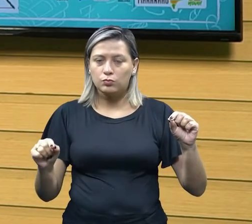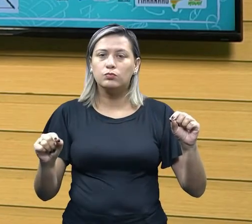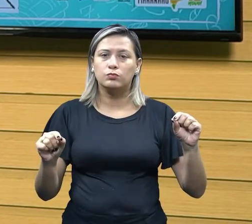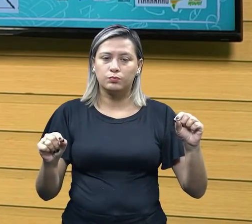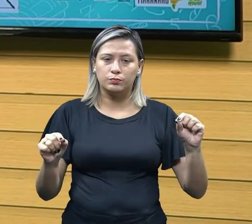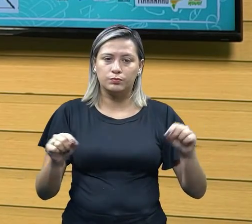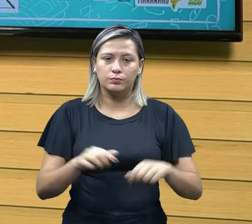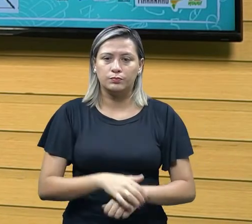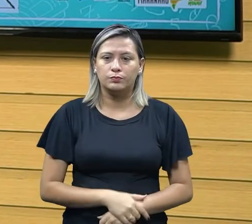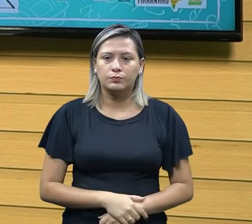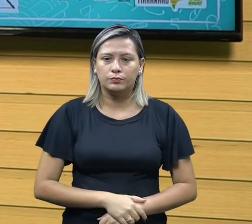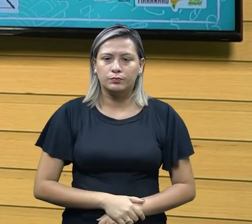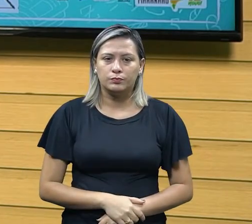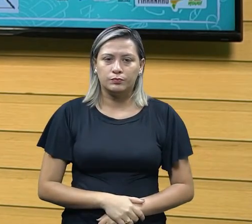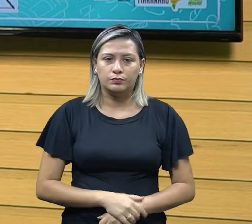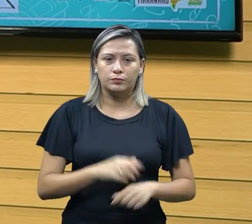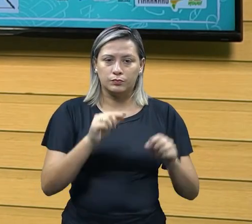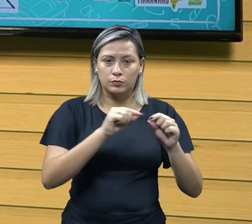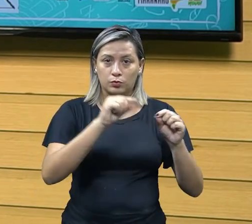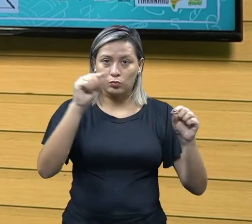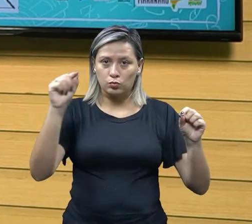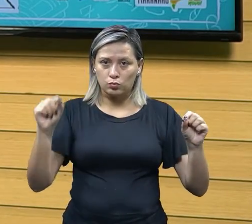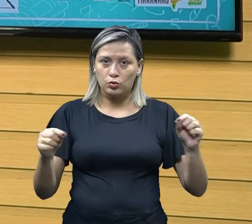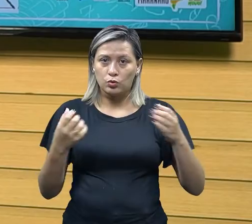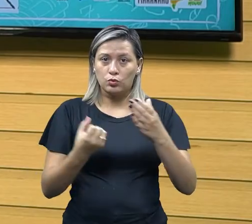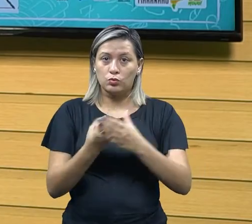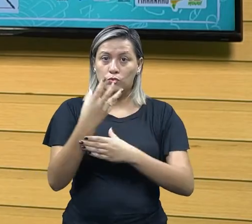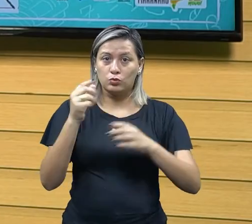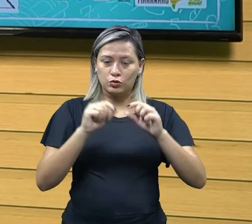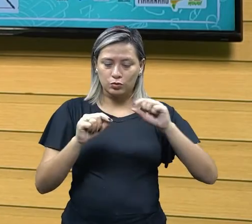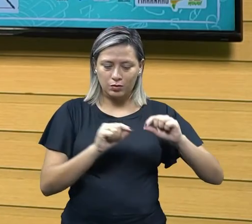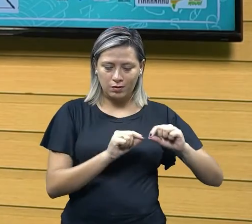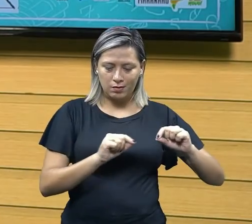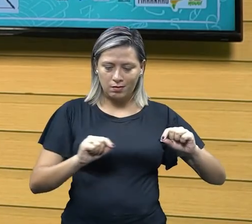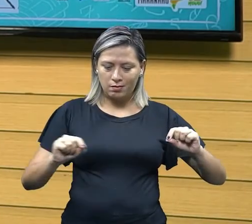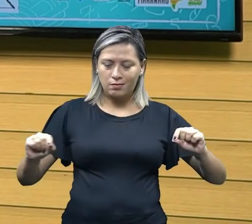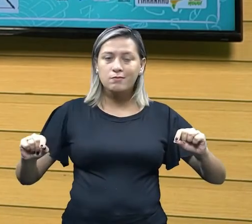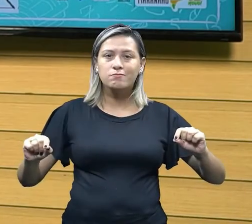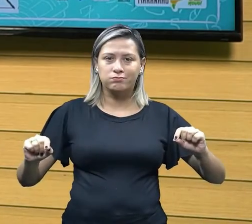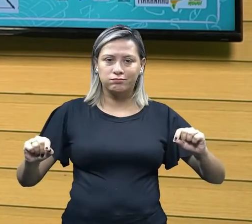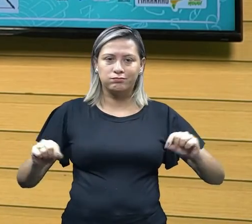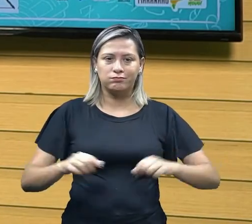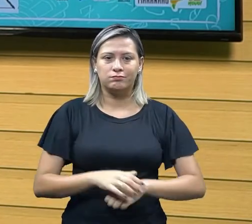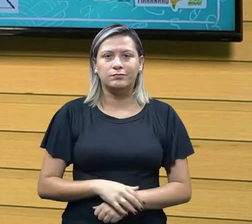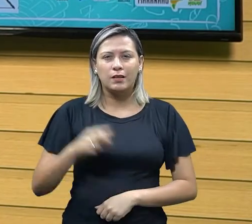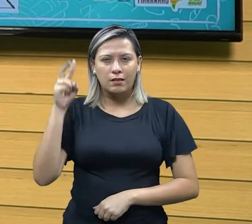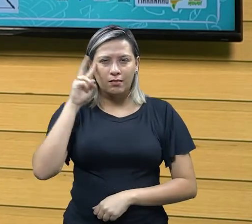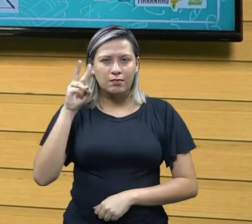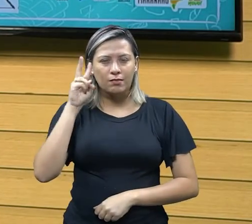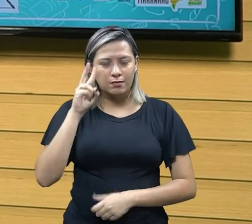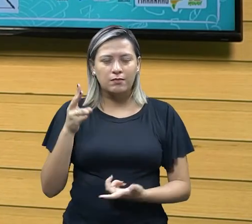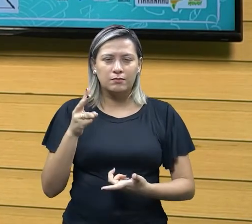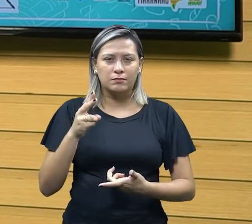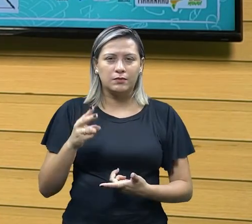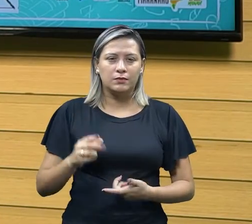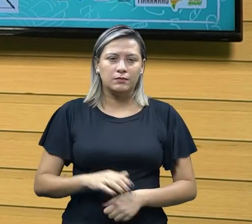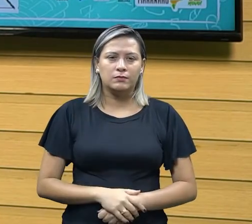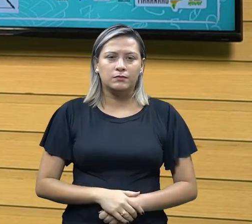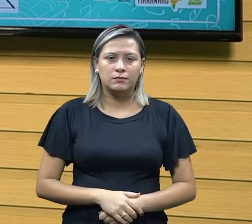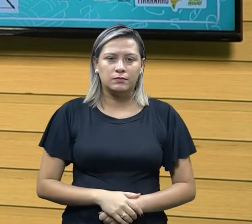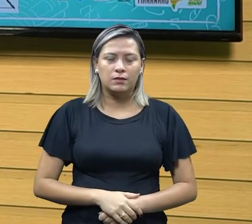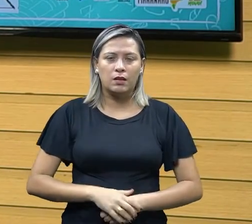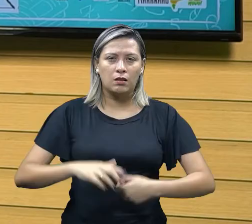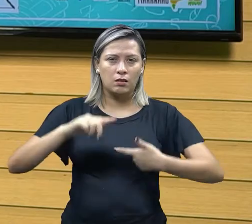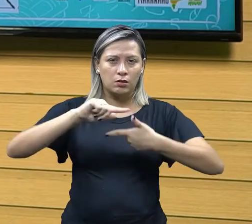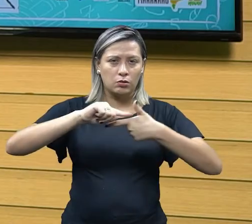passar, formando uma parte nessa linha horizontal aqui. Se você se lembra da geometria, é a